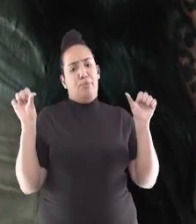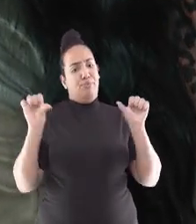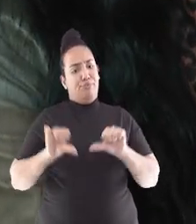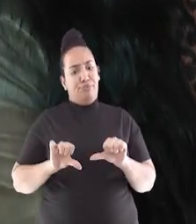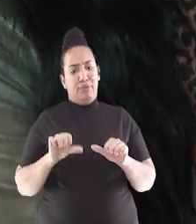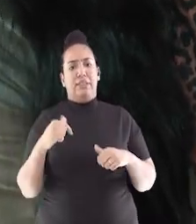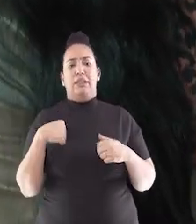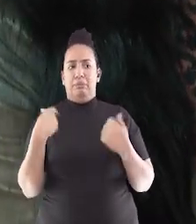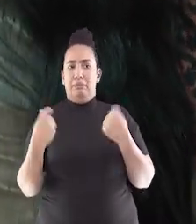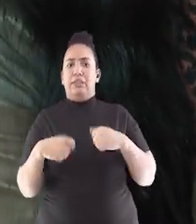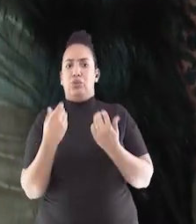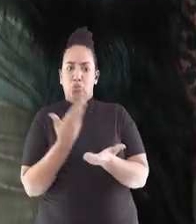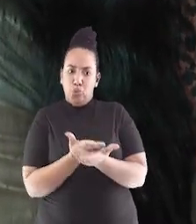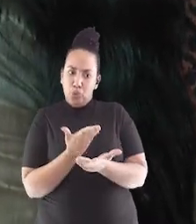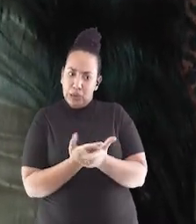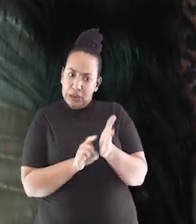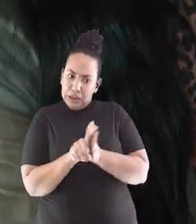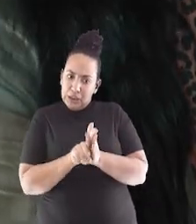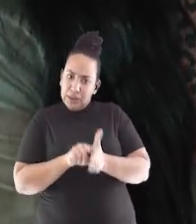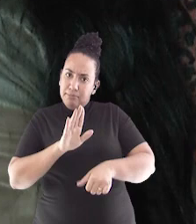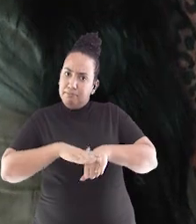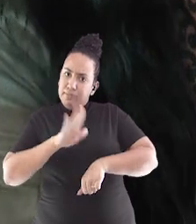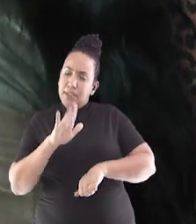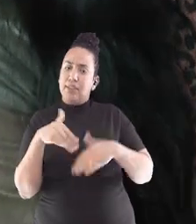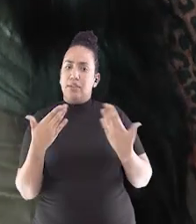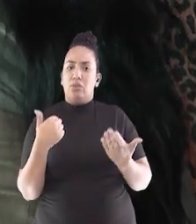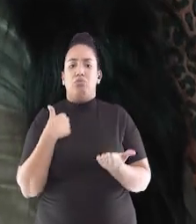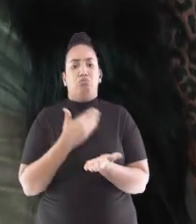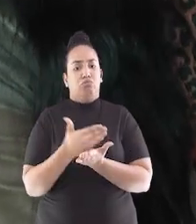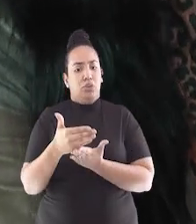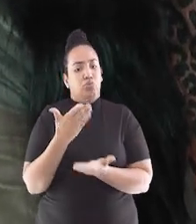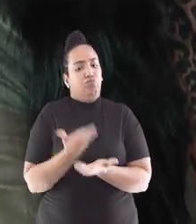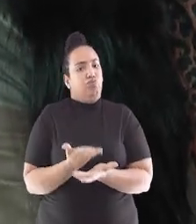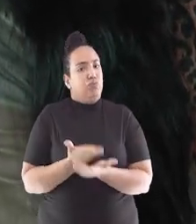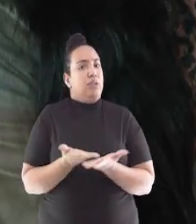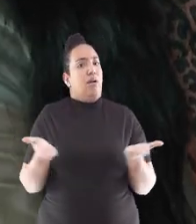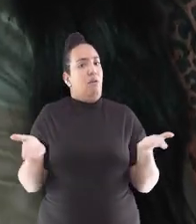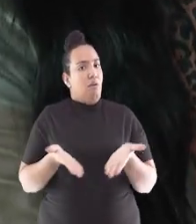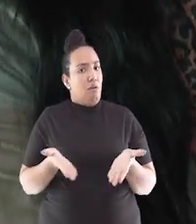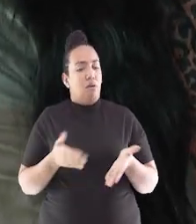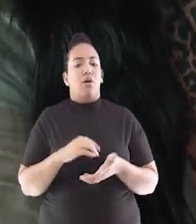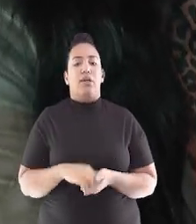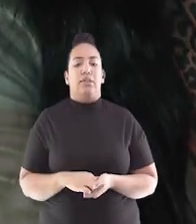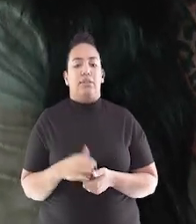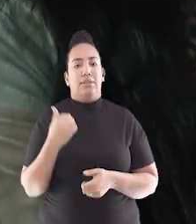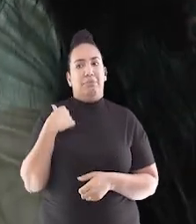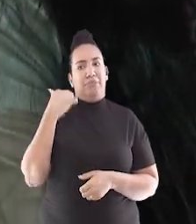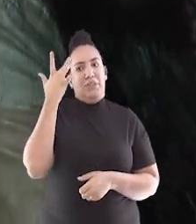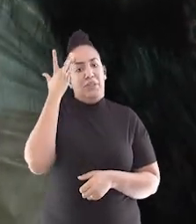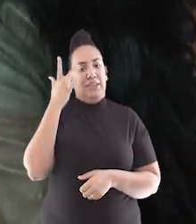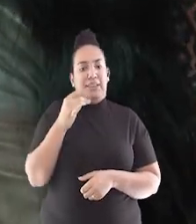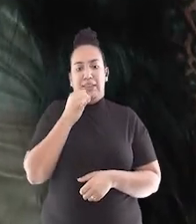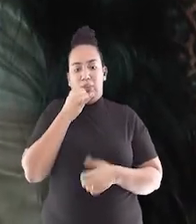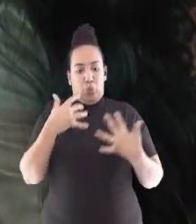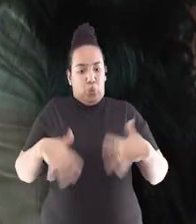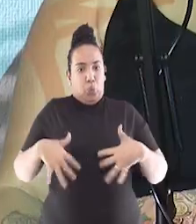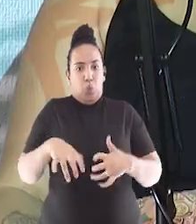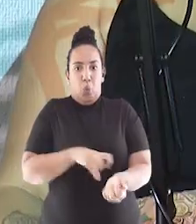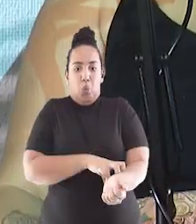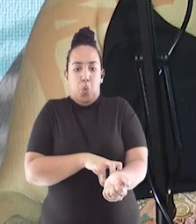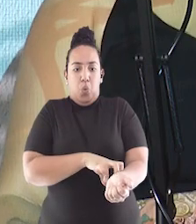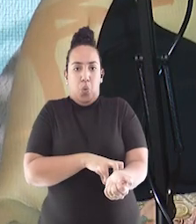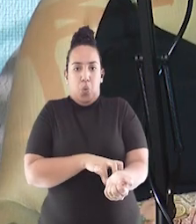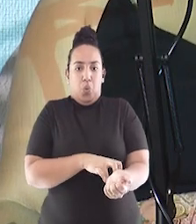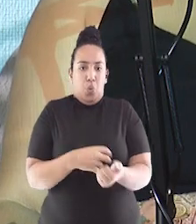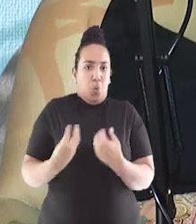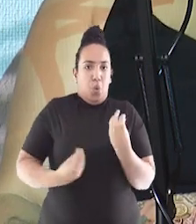em matemática. É uma coisa que eu tenho que melhorar muito. Então, eu falei assim, não, vou começar a estudar agora. Porque chega na hora, eu não sei nem quanto é que é 2 vezes 2. Mas,